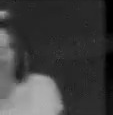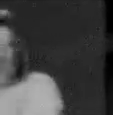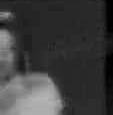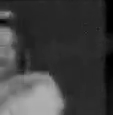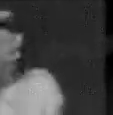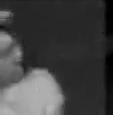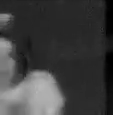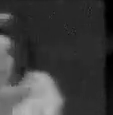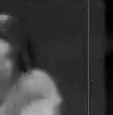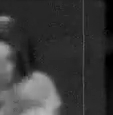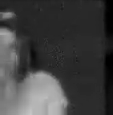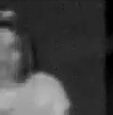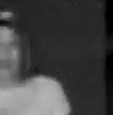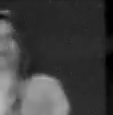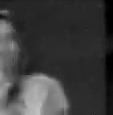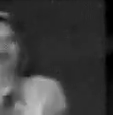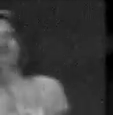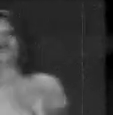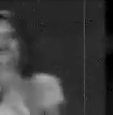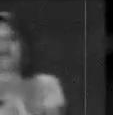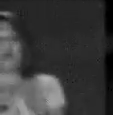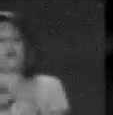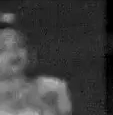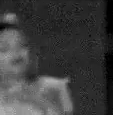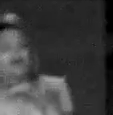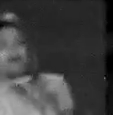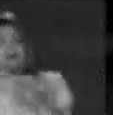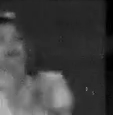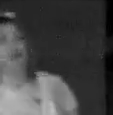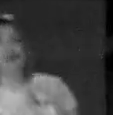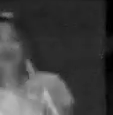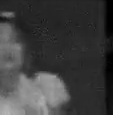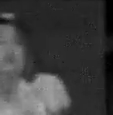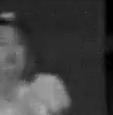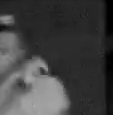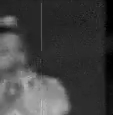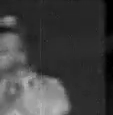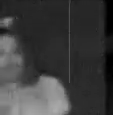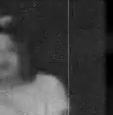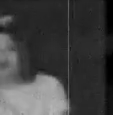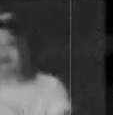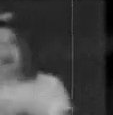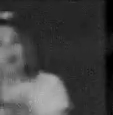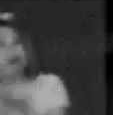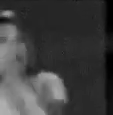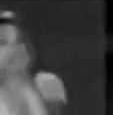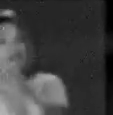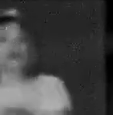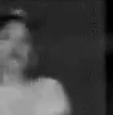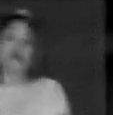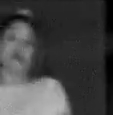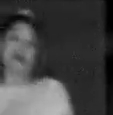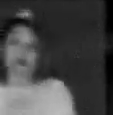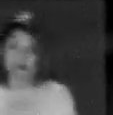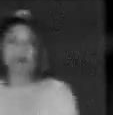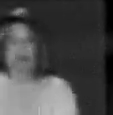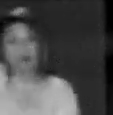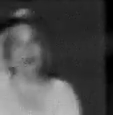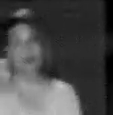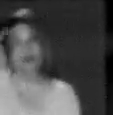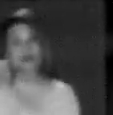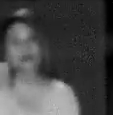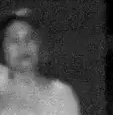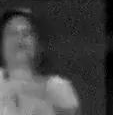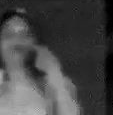bem, mas também infraestrutura e em todas as outras tarefas públicas para deixar livre o dinheiro da banqueirada, que é quem de fato está mandando